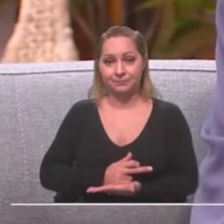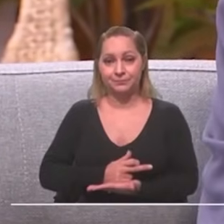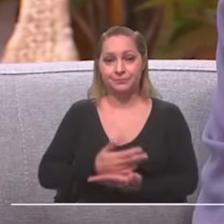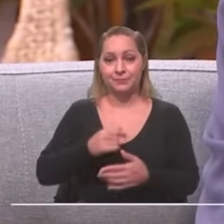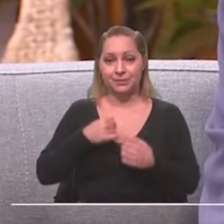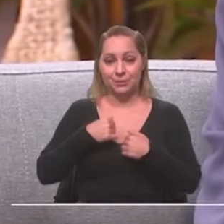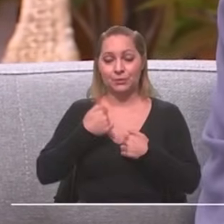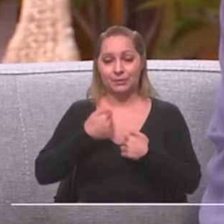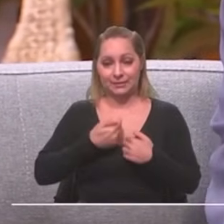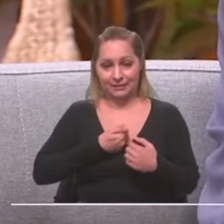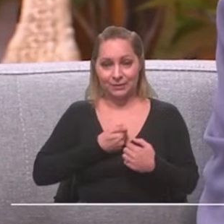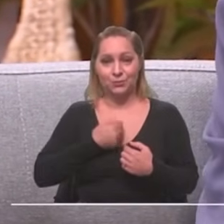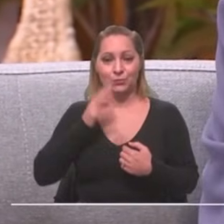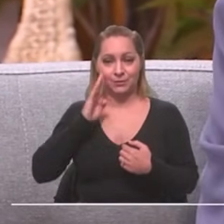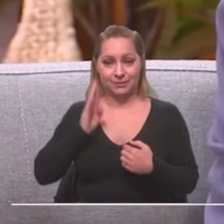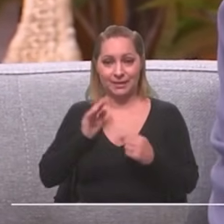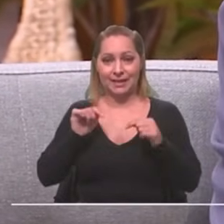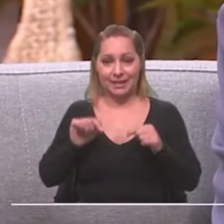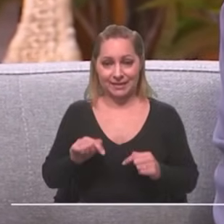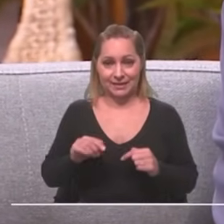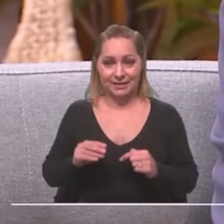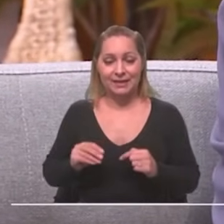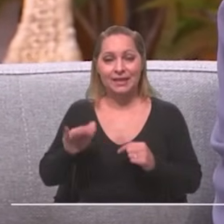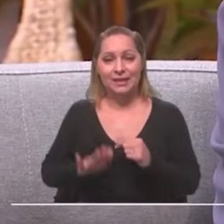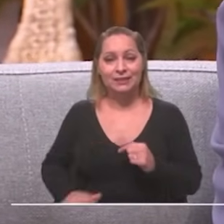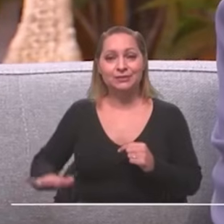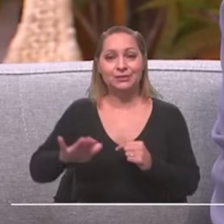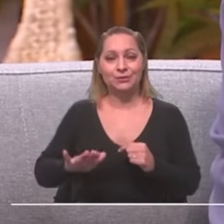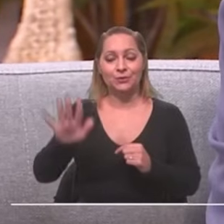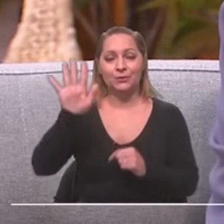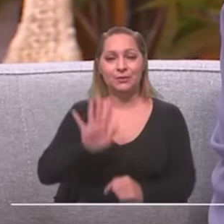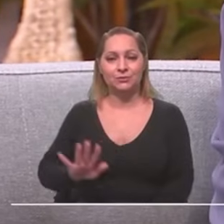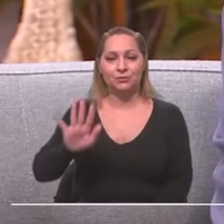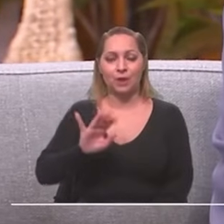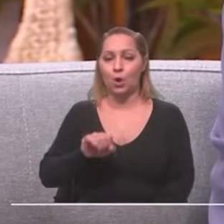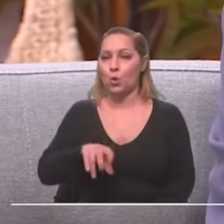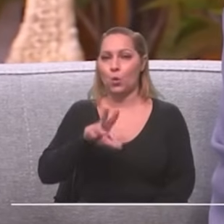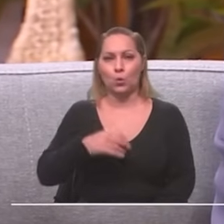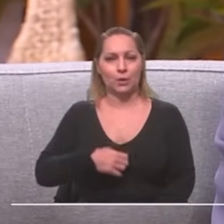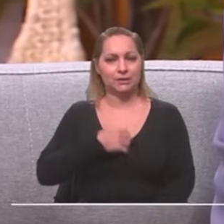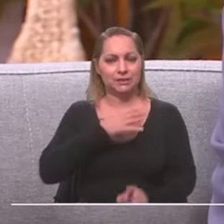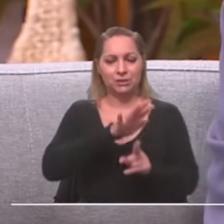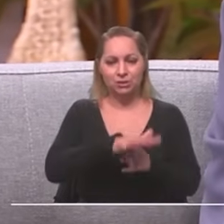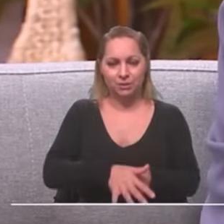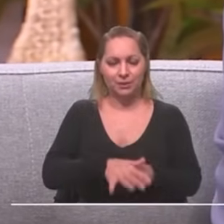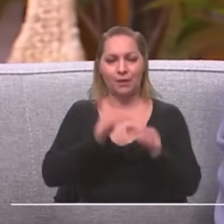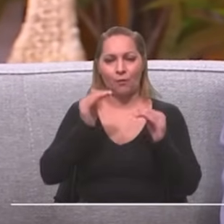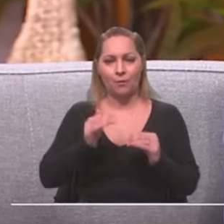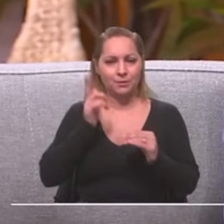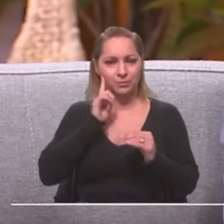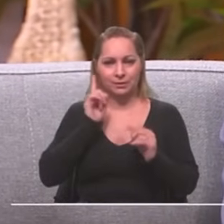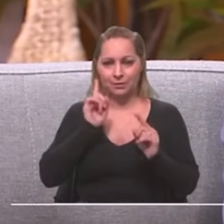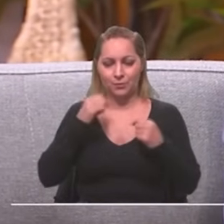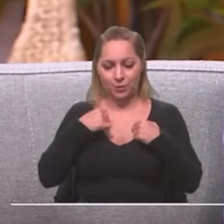tenho uma missão no Exército, que é aqui em território nacional. Claro. Nunca me senti discriminada, nunca me senti menos útil, tenho a minha missão